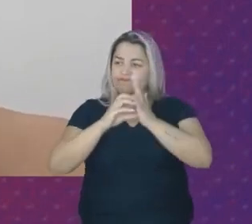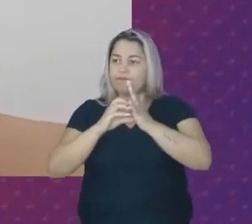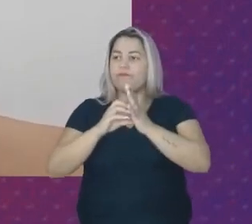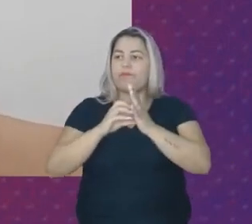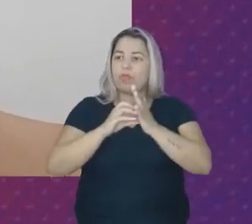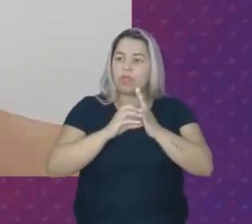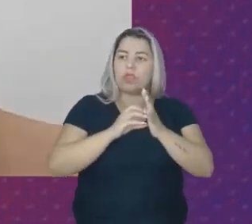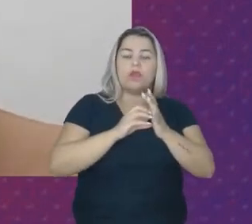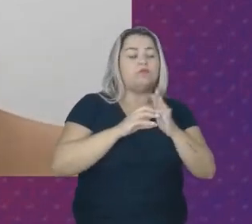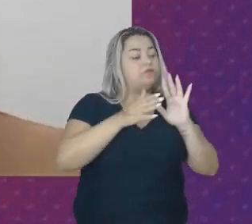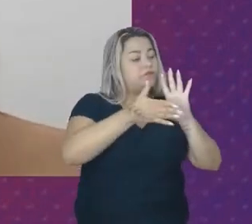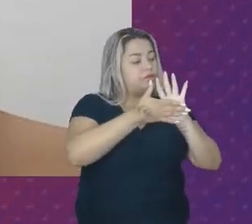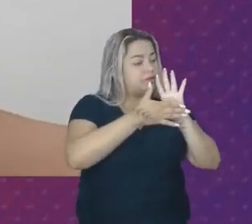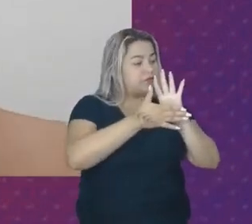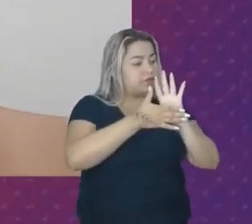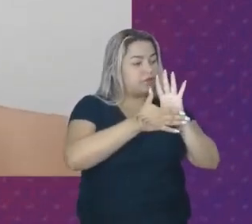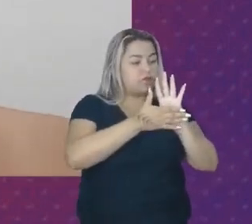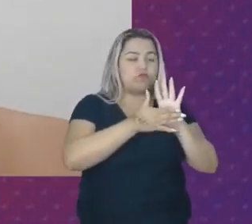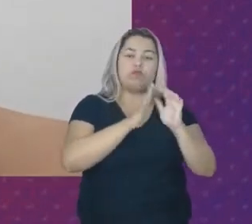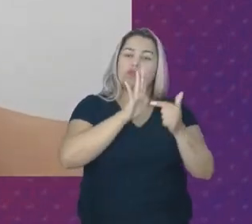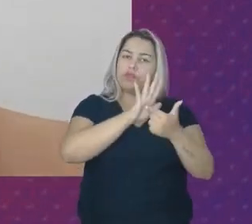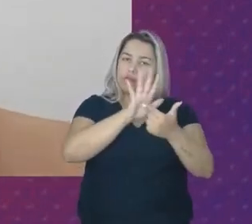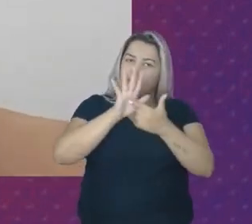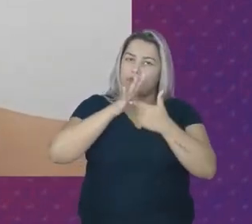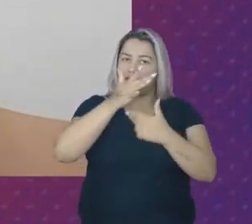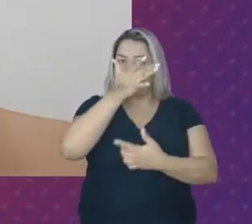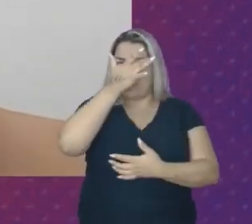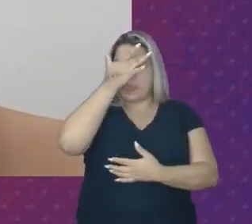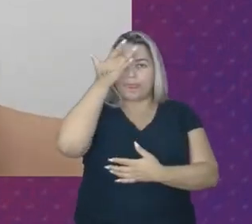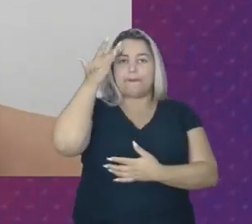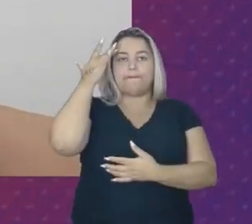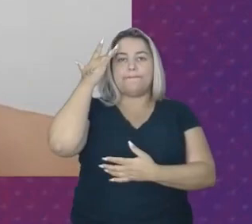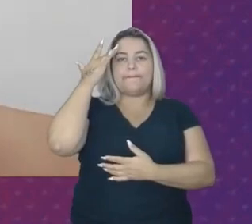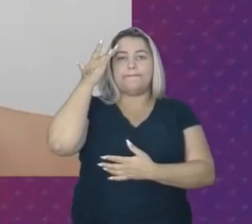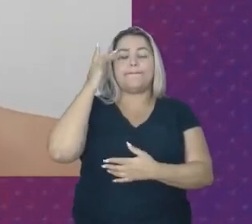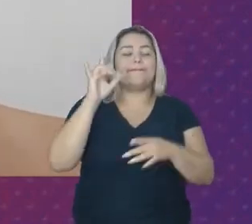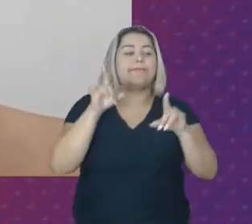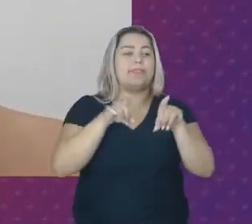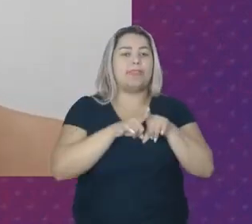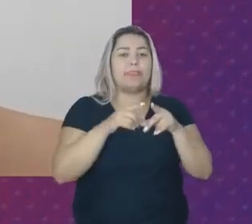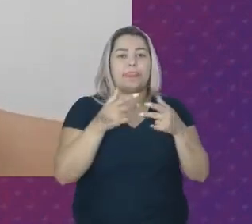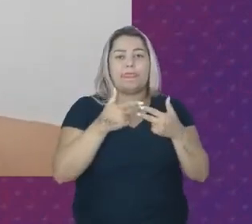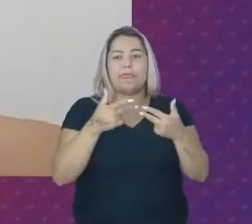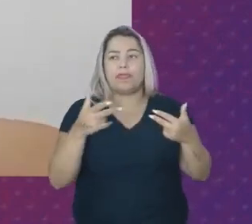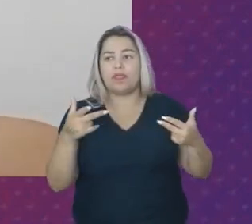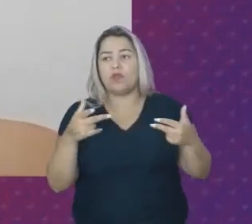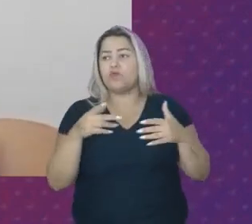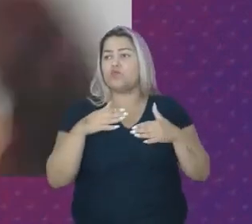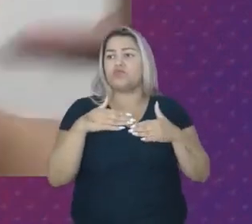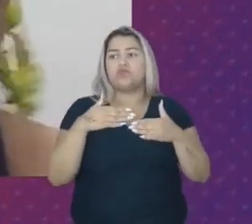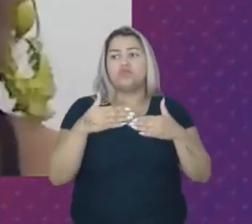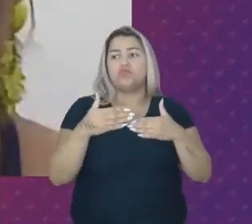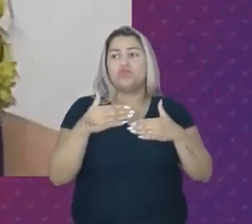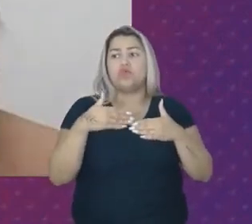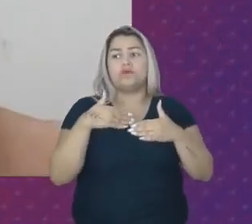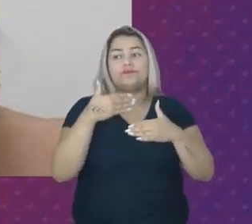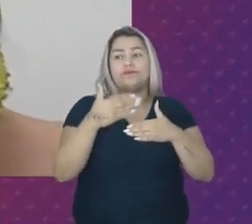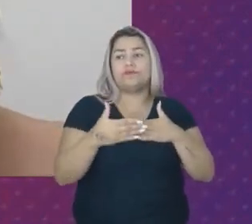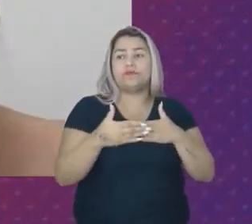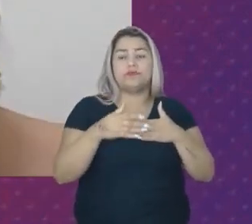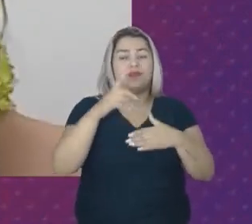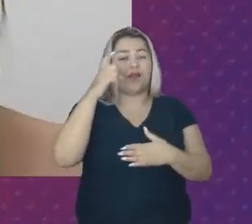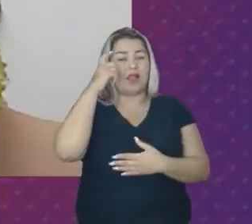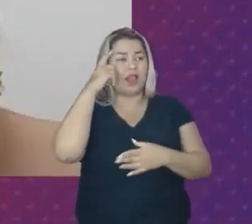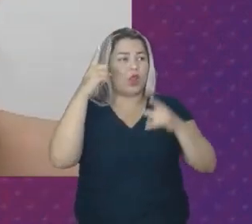tragam essa proposta, né, de pessoas que fazem coisas que são fora da caixinha, né, dessa